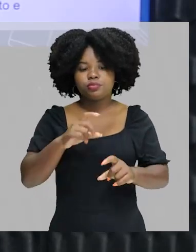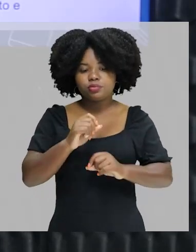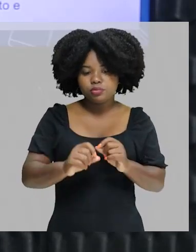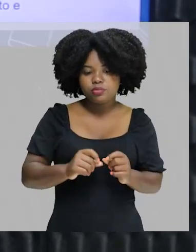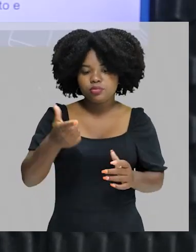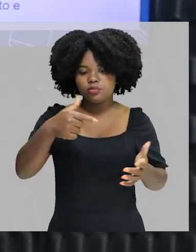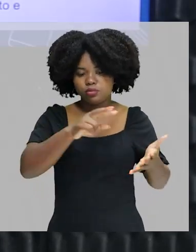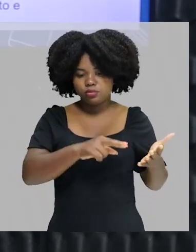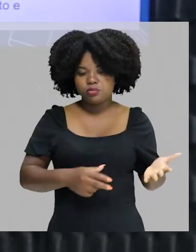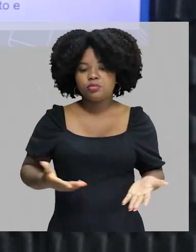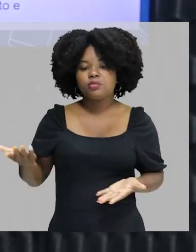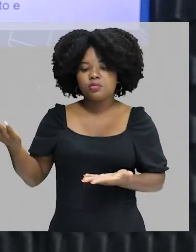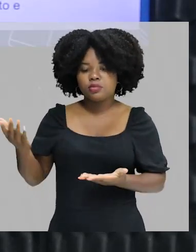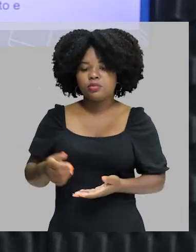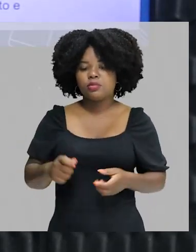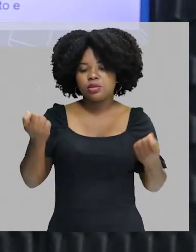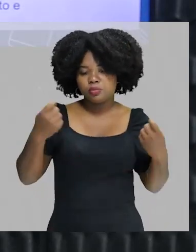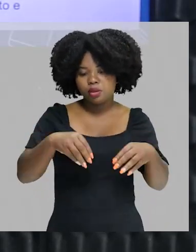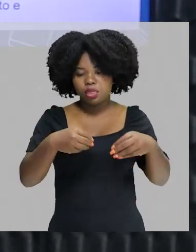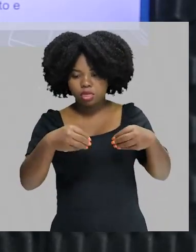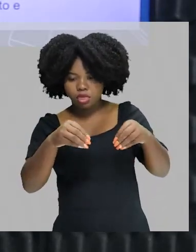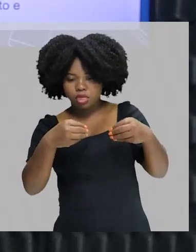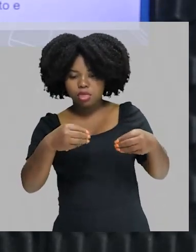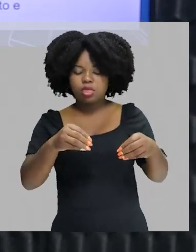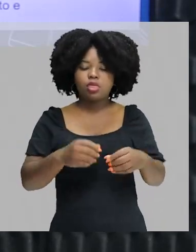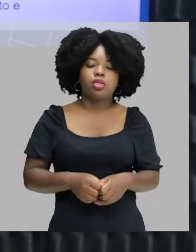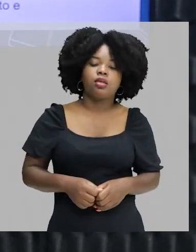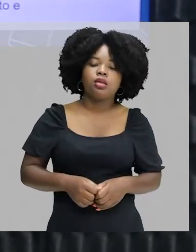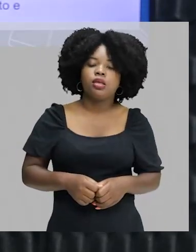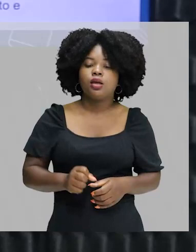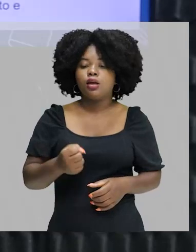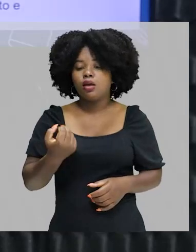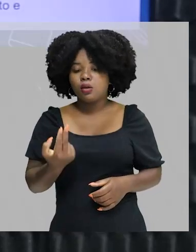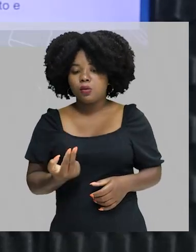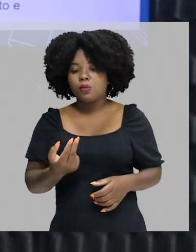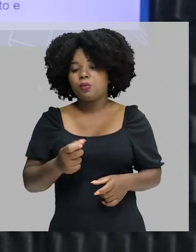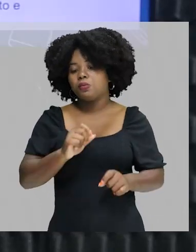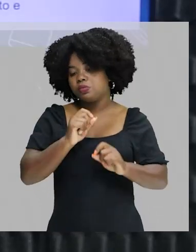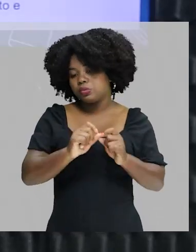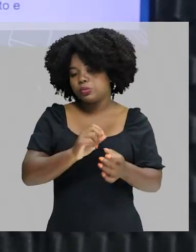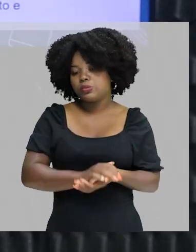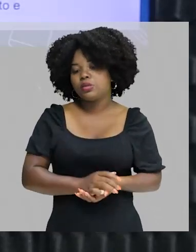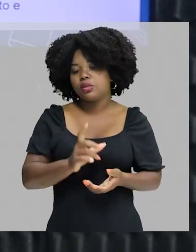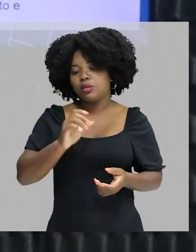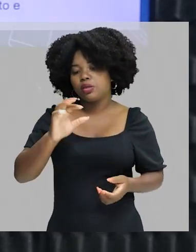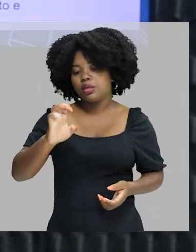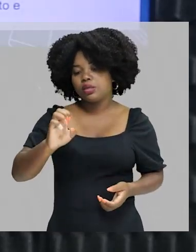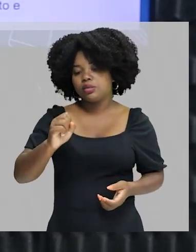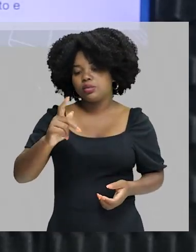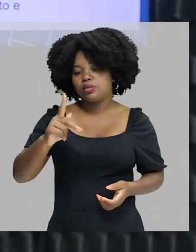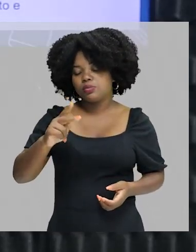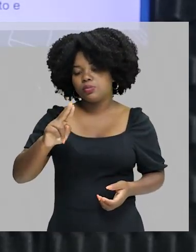podem ser rígidas, flexíveis ou ainda ter a forma de espumas, dependendo das condições em